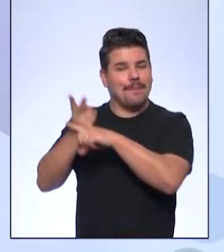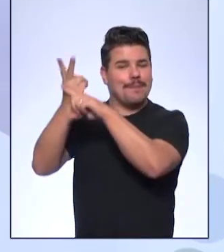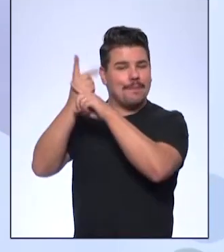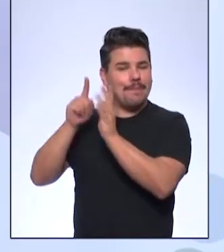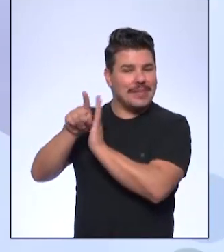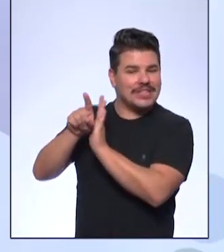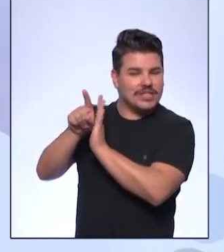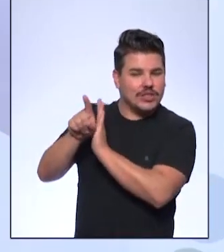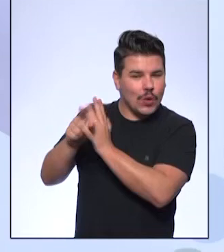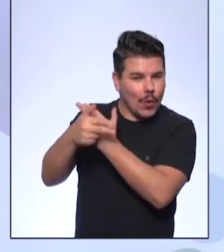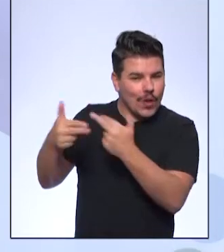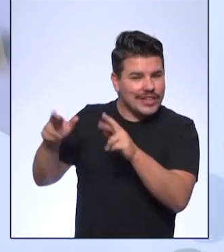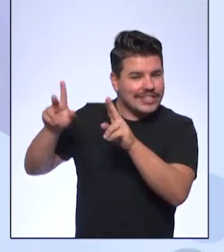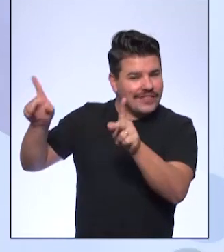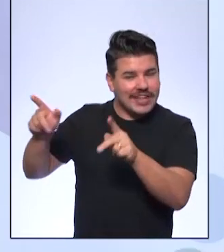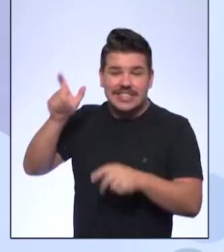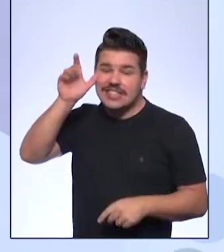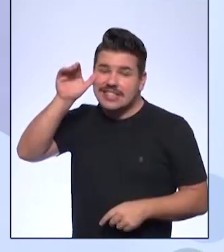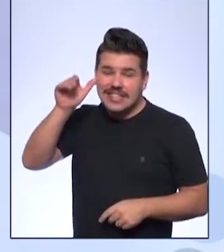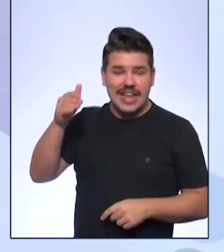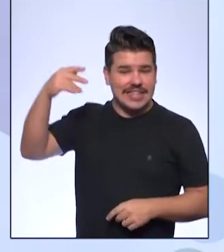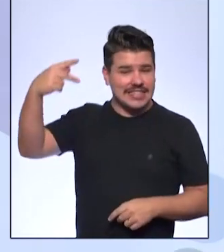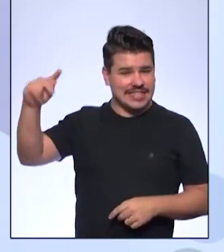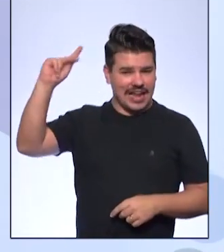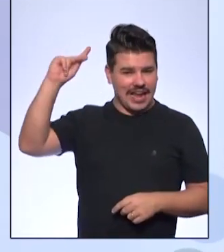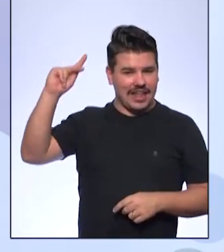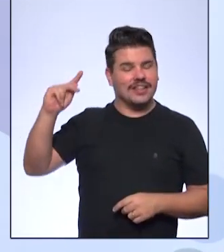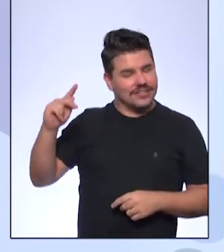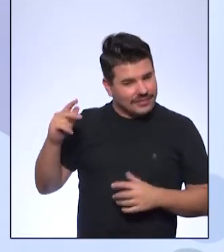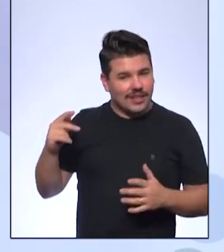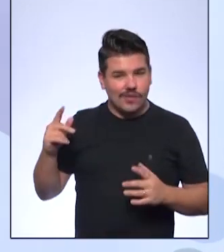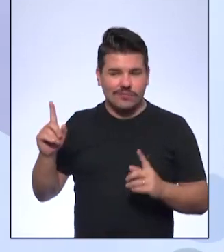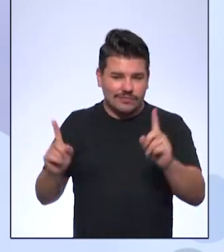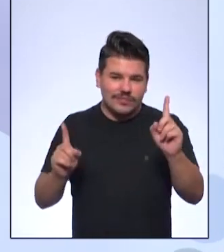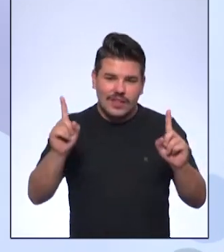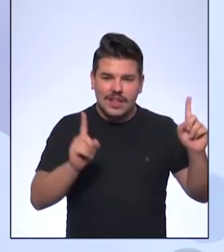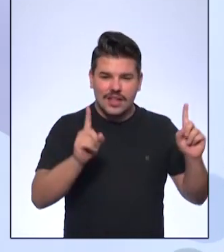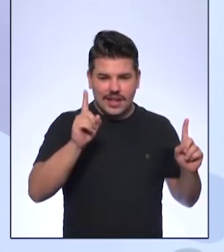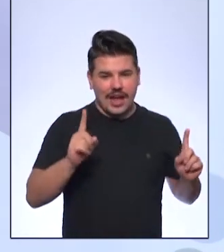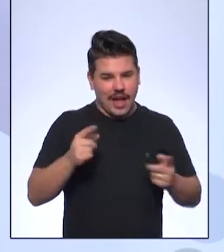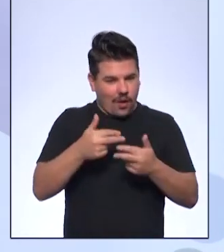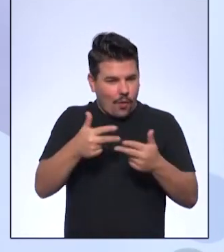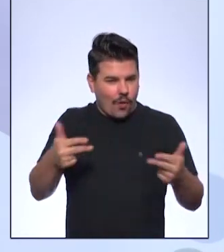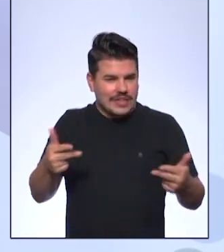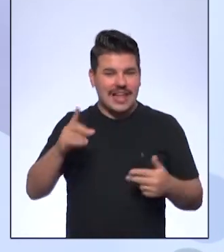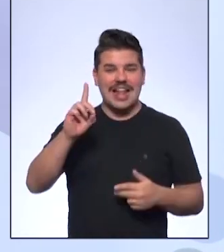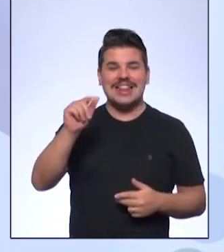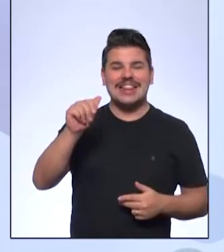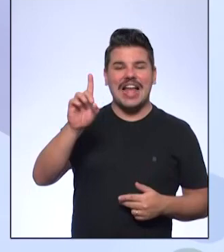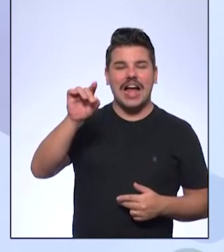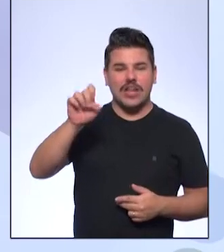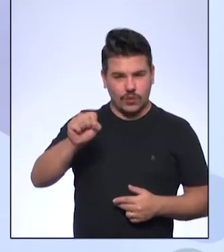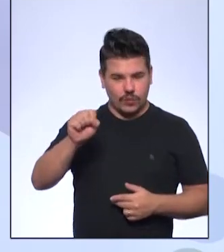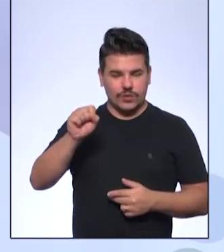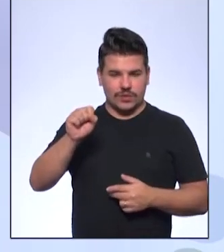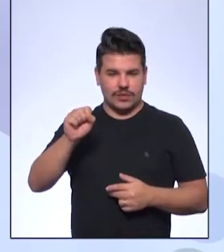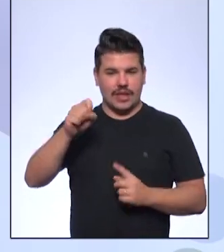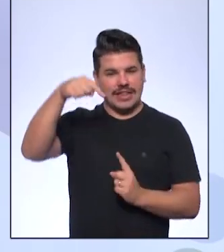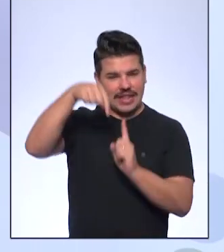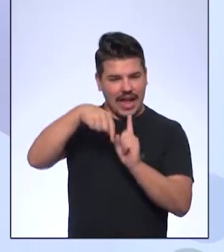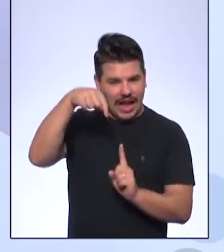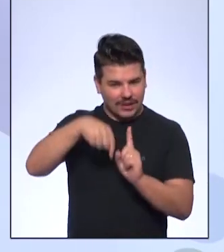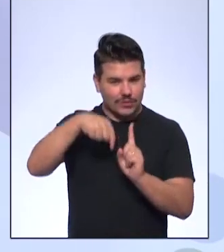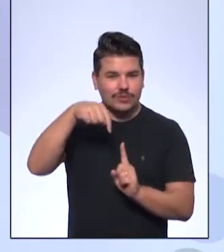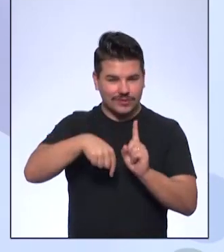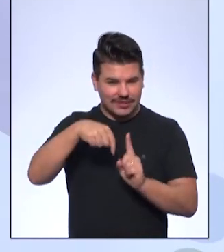dela e as coisas que ela comprou, já são coisas completamente diferentes. Então, esse uso de dados que a internet faz pode ser uma coisa, vamos